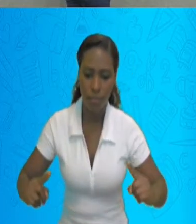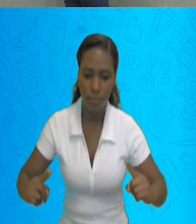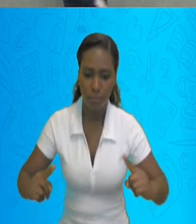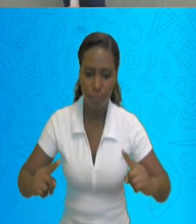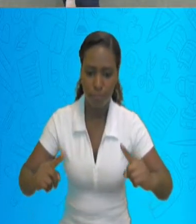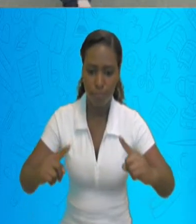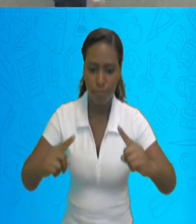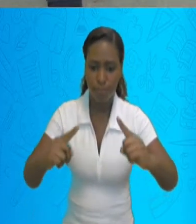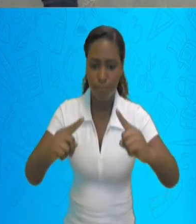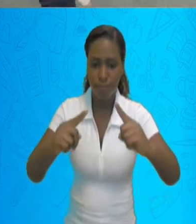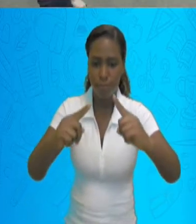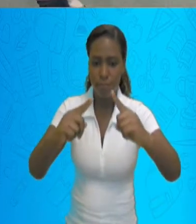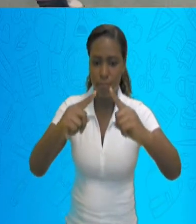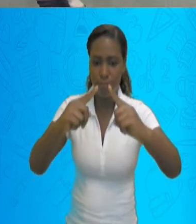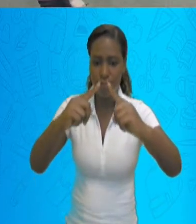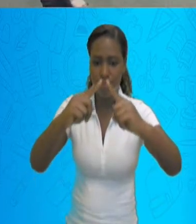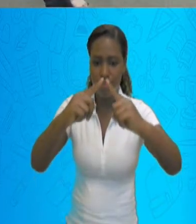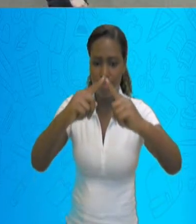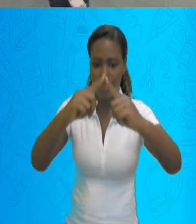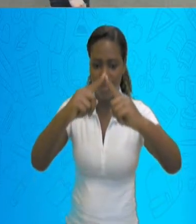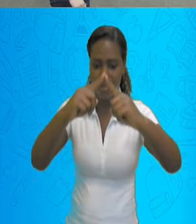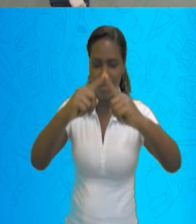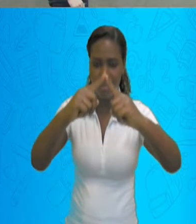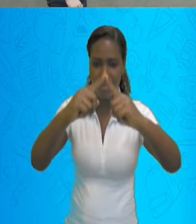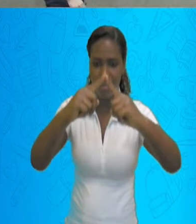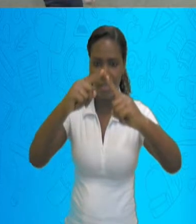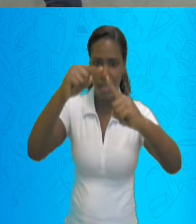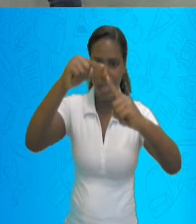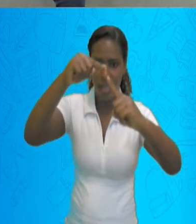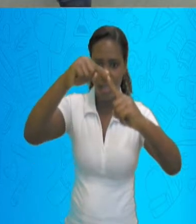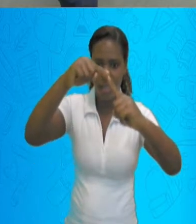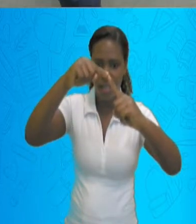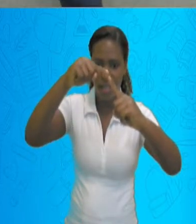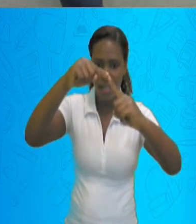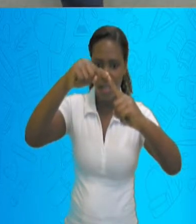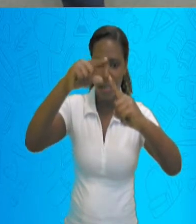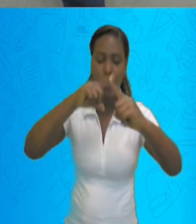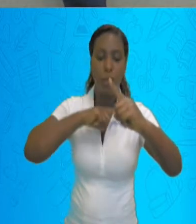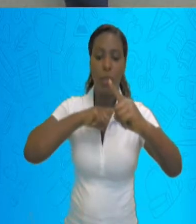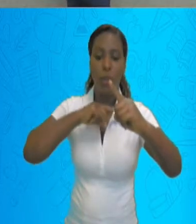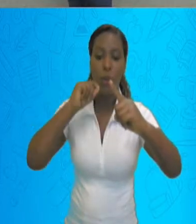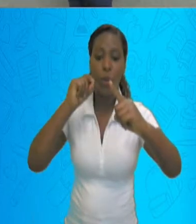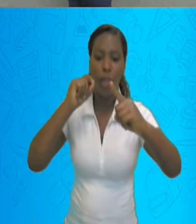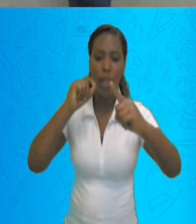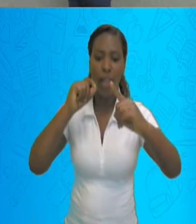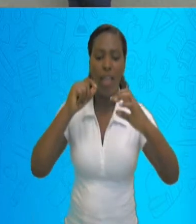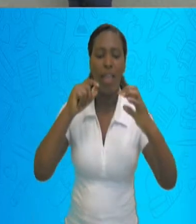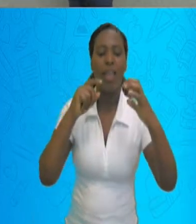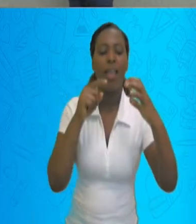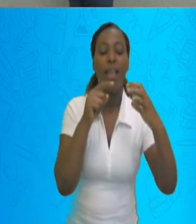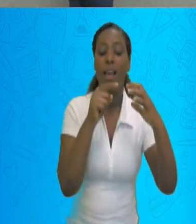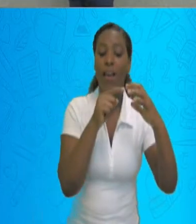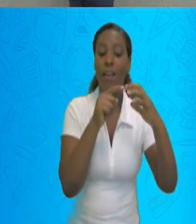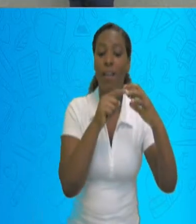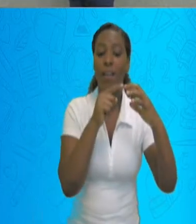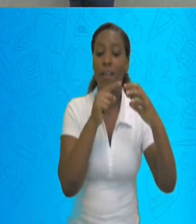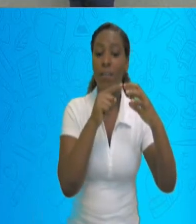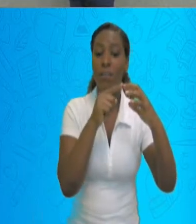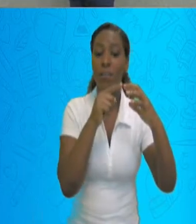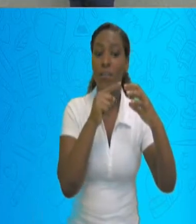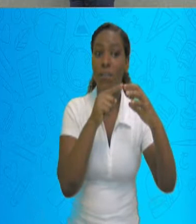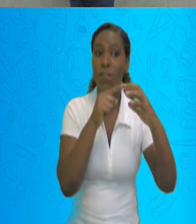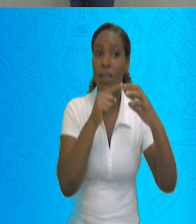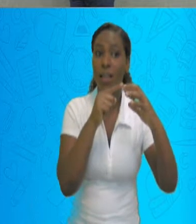de retas. E que em uma extremidade ele possui o quê? Um vértice em comum. O vértice